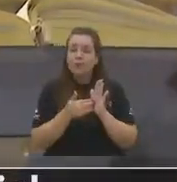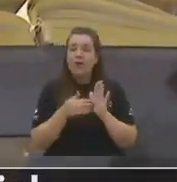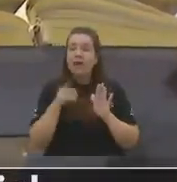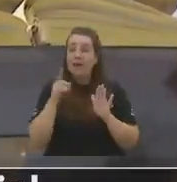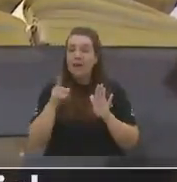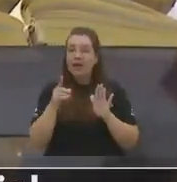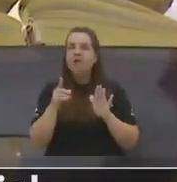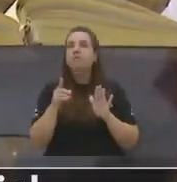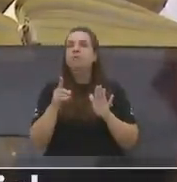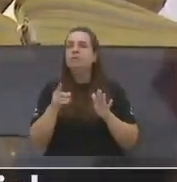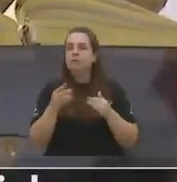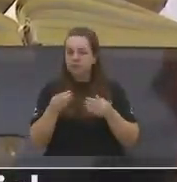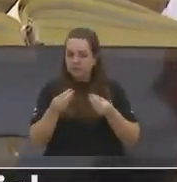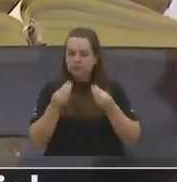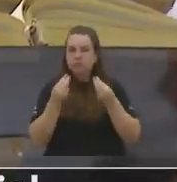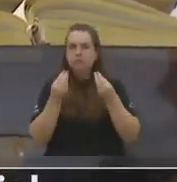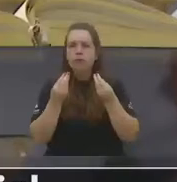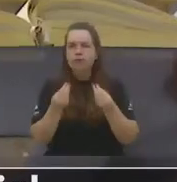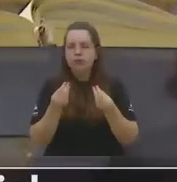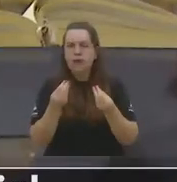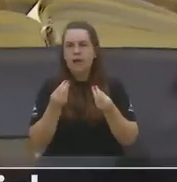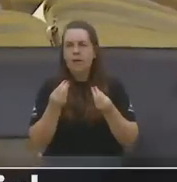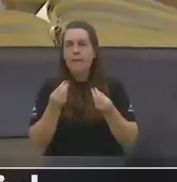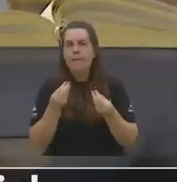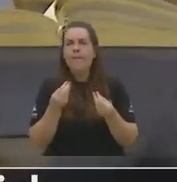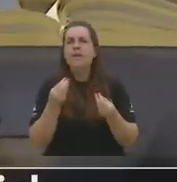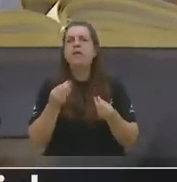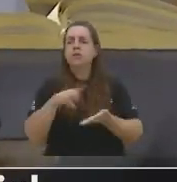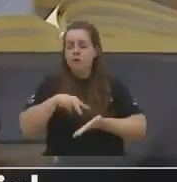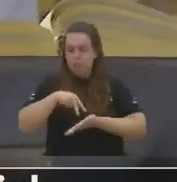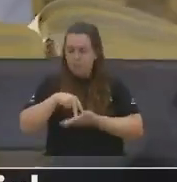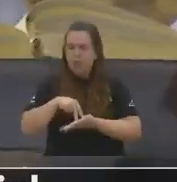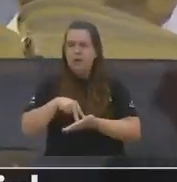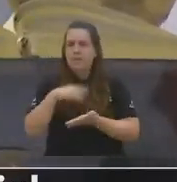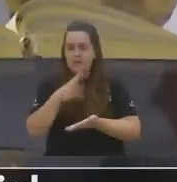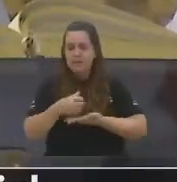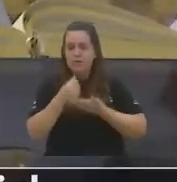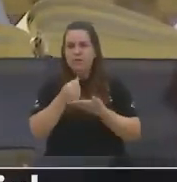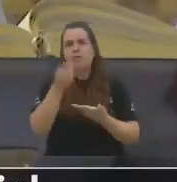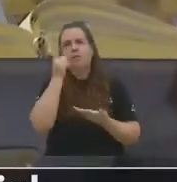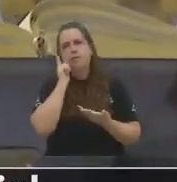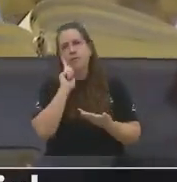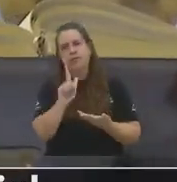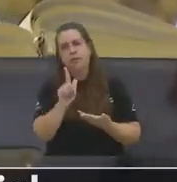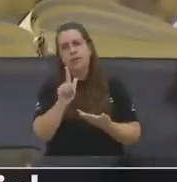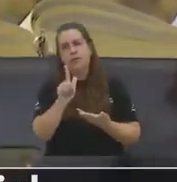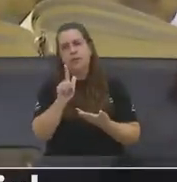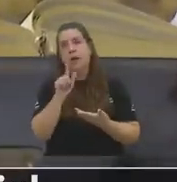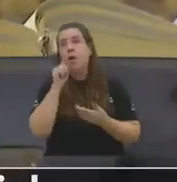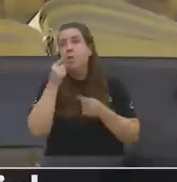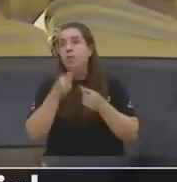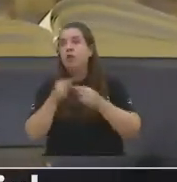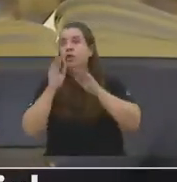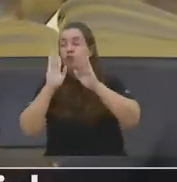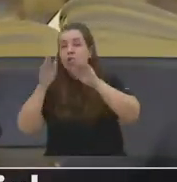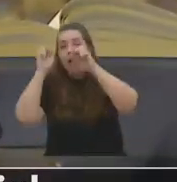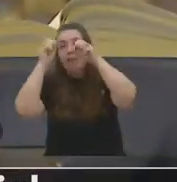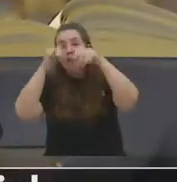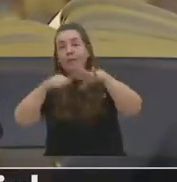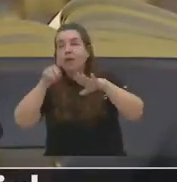a garantia, por assim dizer, de nos mantermos na salvação derramada na cruz sobre